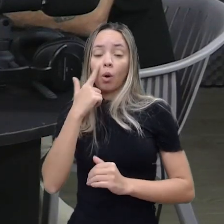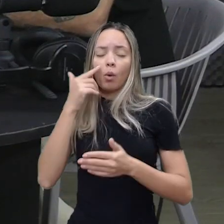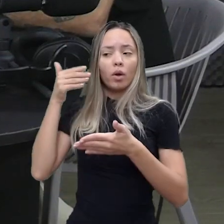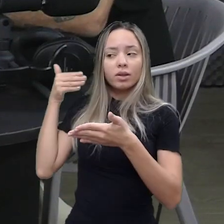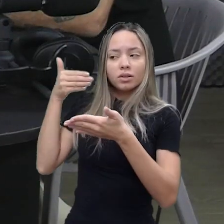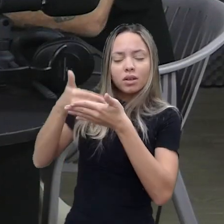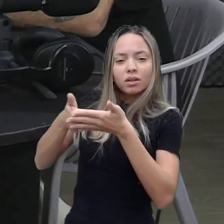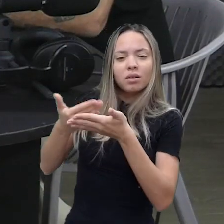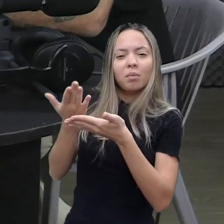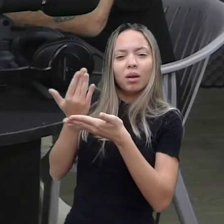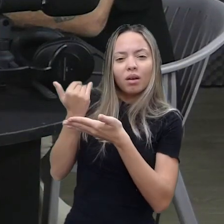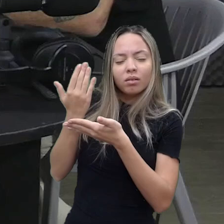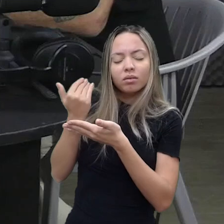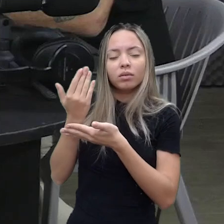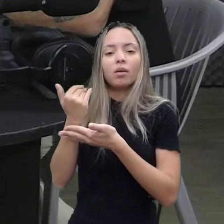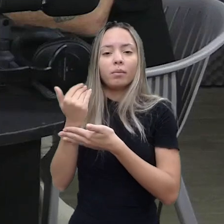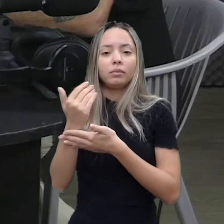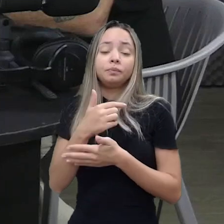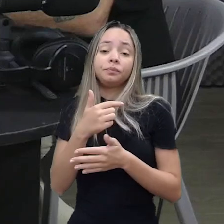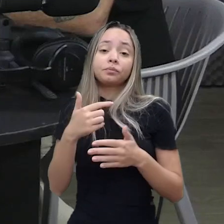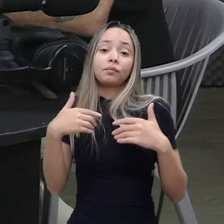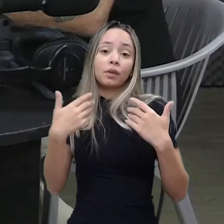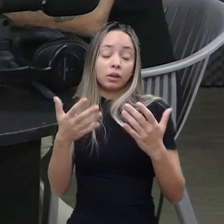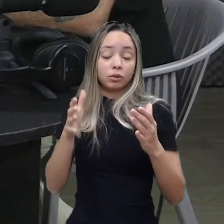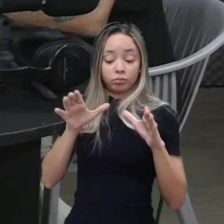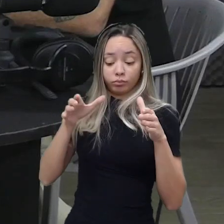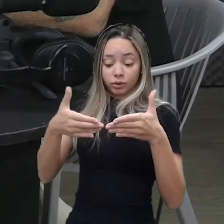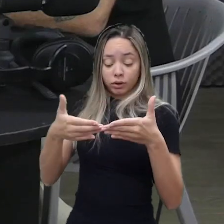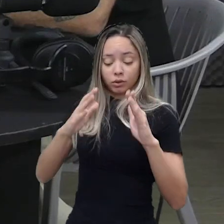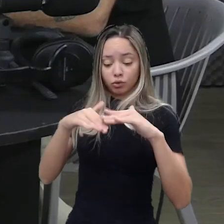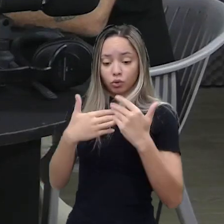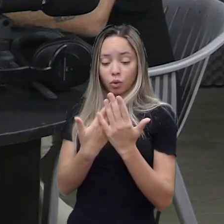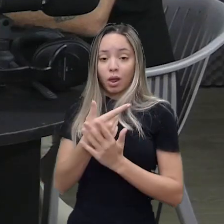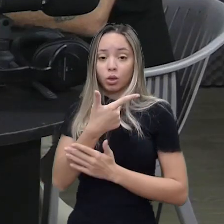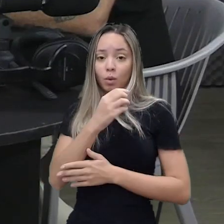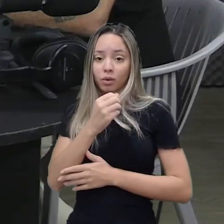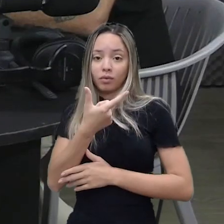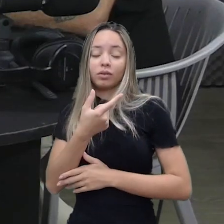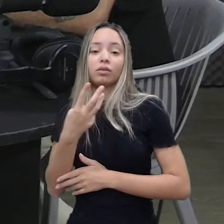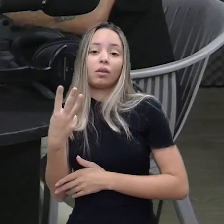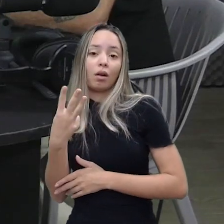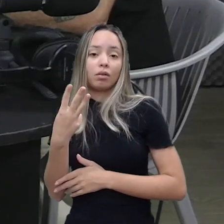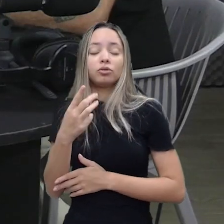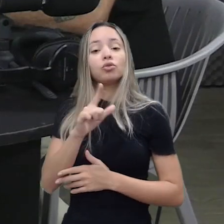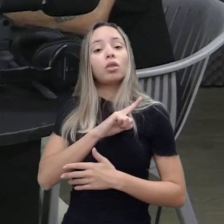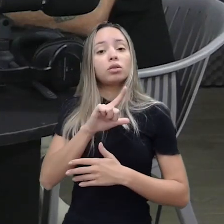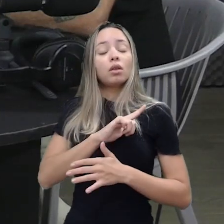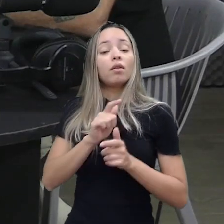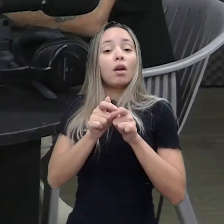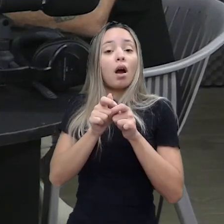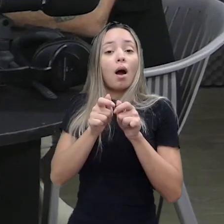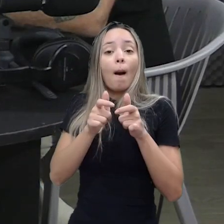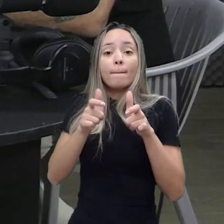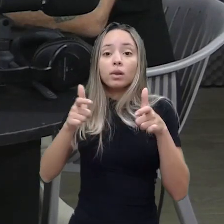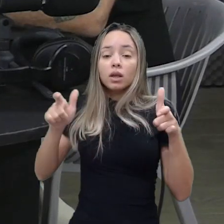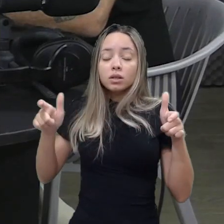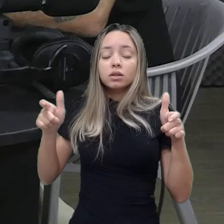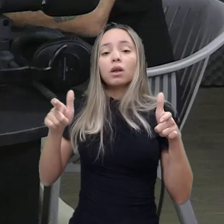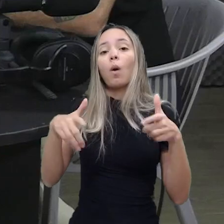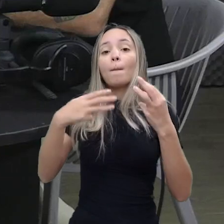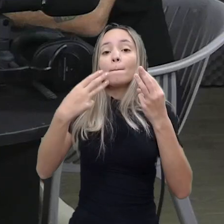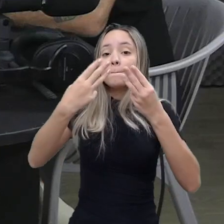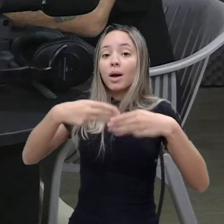Recentemente, o censo escolar, né, de 2023, ele apontou, né, uma ampliação das matrículas de